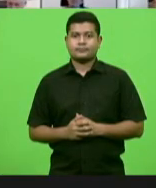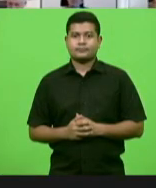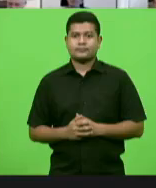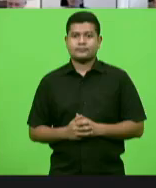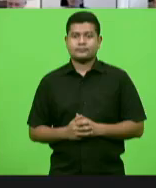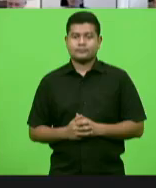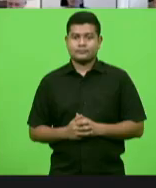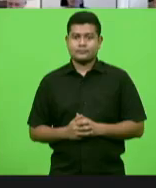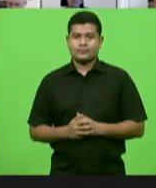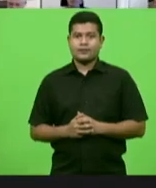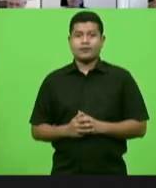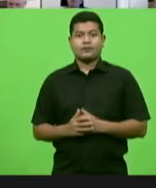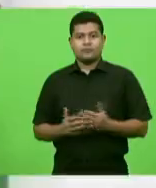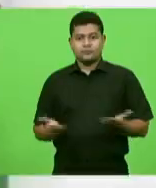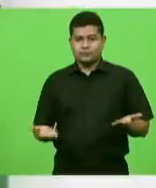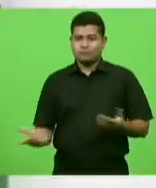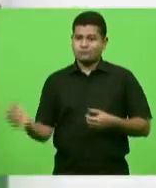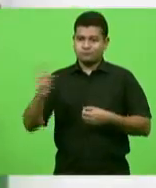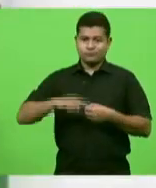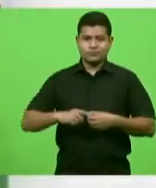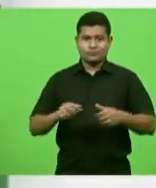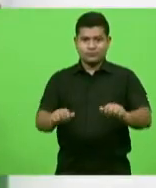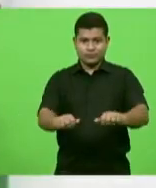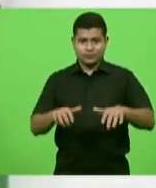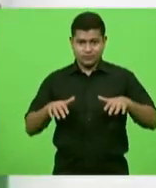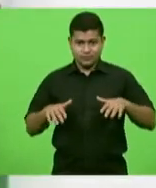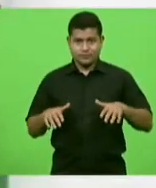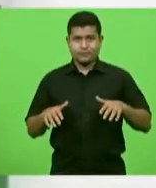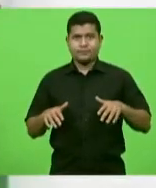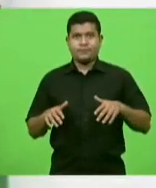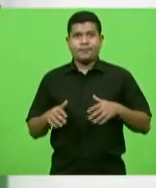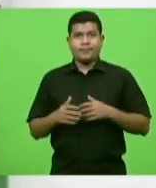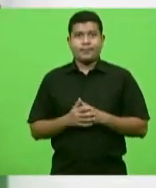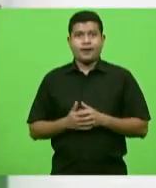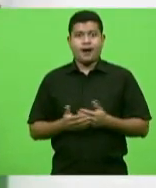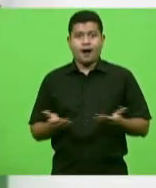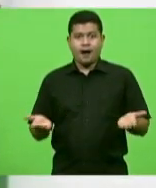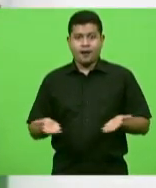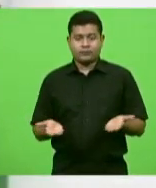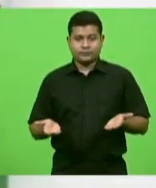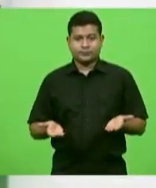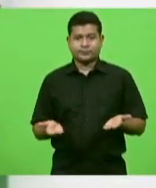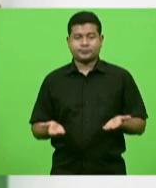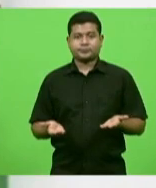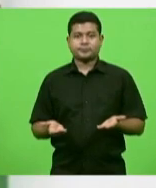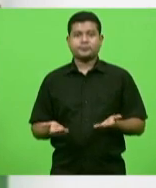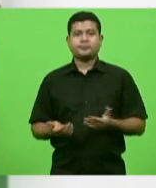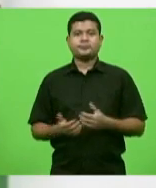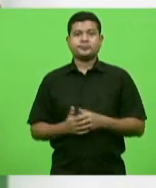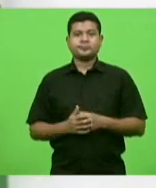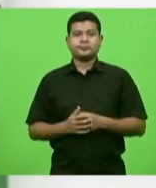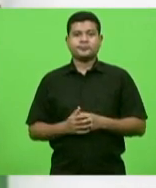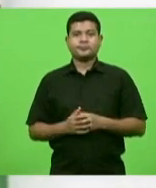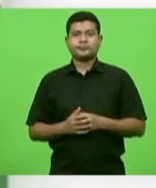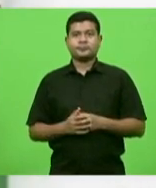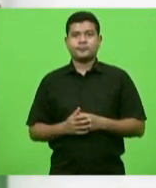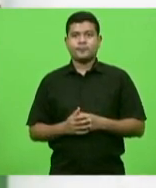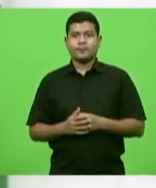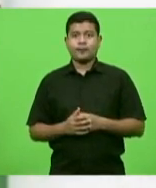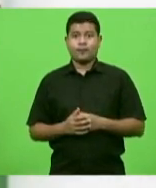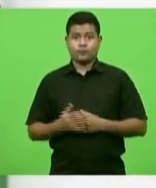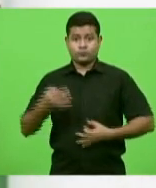o OK então estamos de volta com reiniciando a sessão do